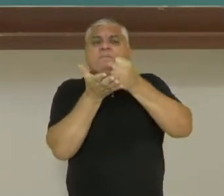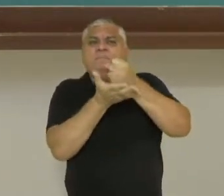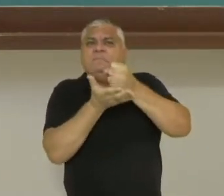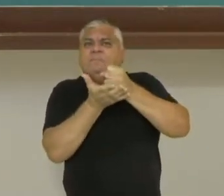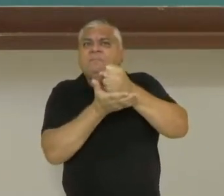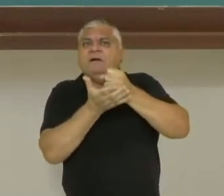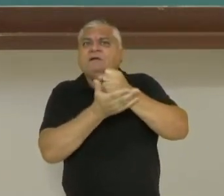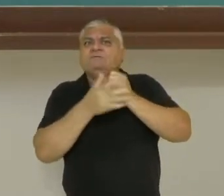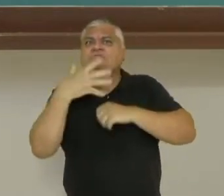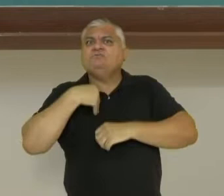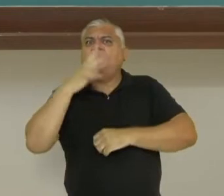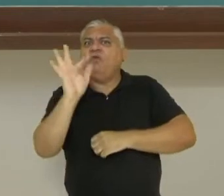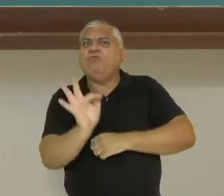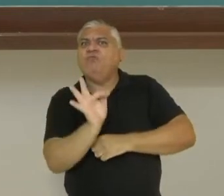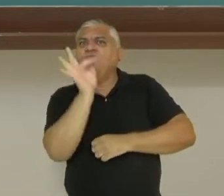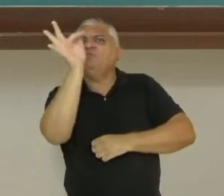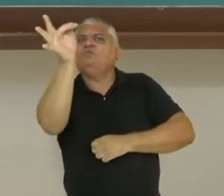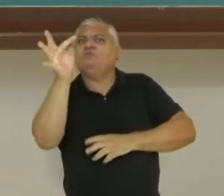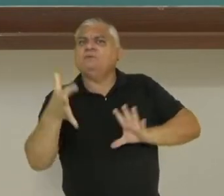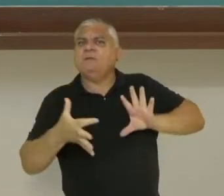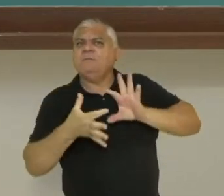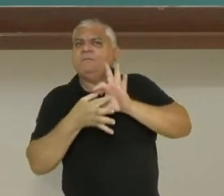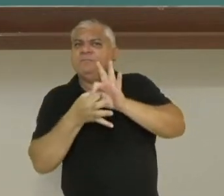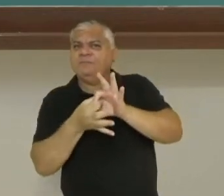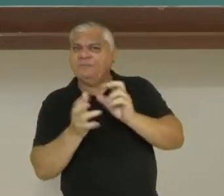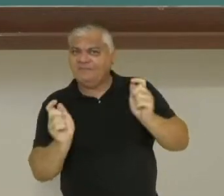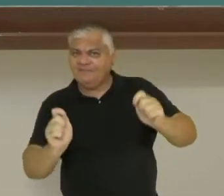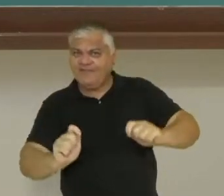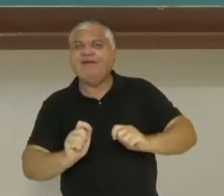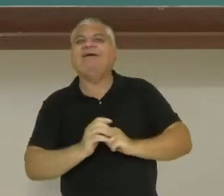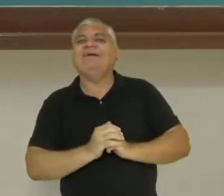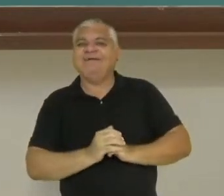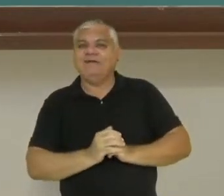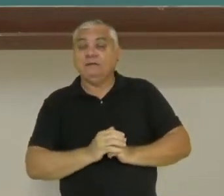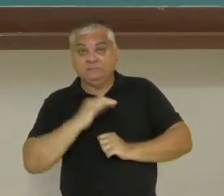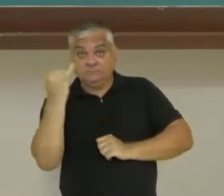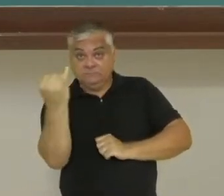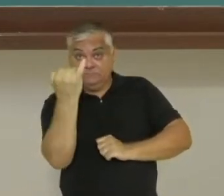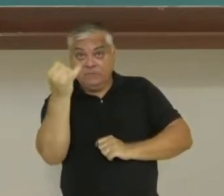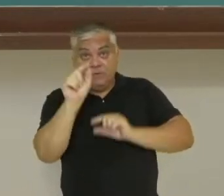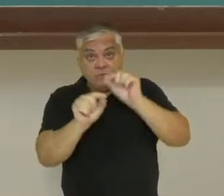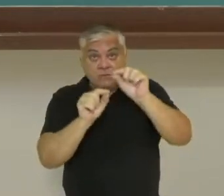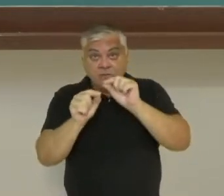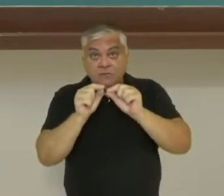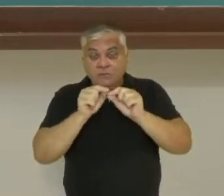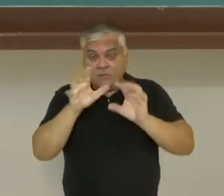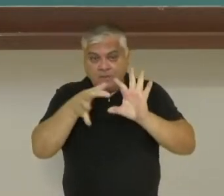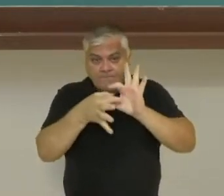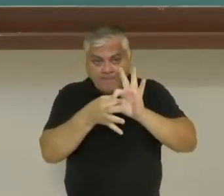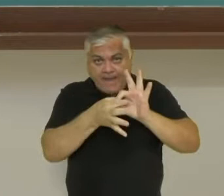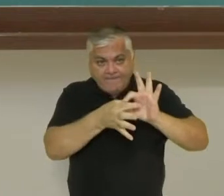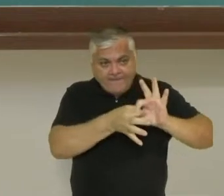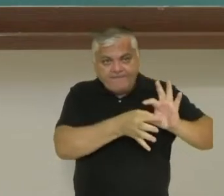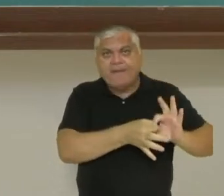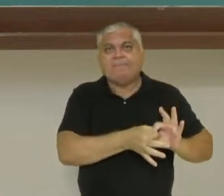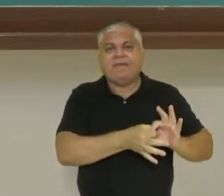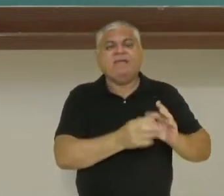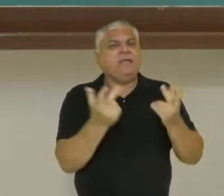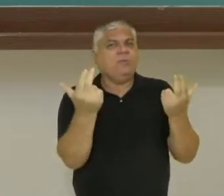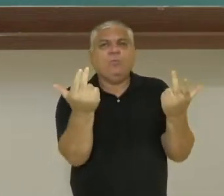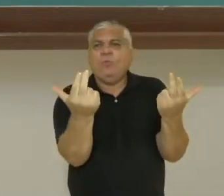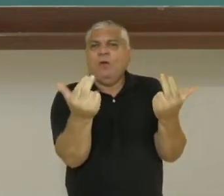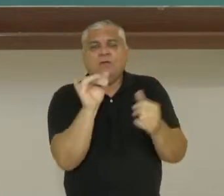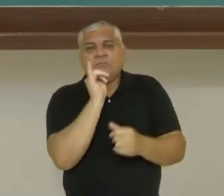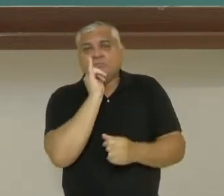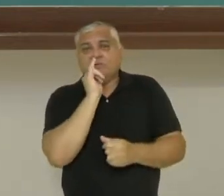que nós iremos aprender futuramente. Então, daí a importância. Um vai dando base para o outro. Assim como aquilo que